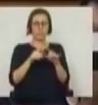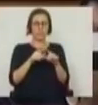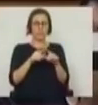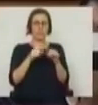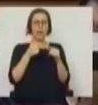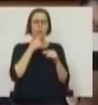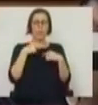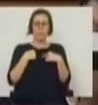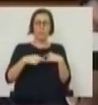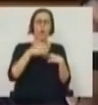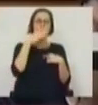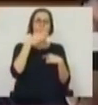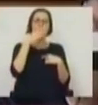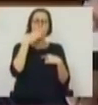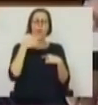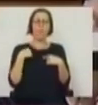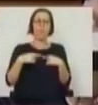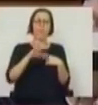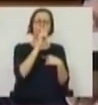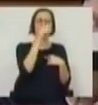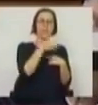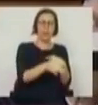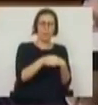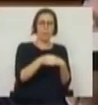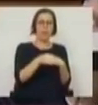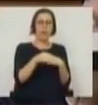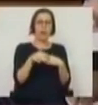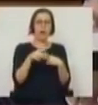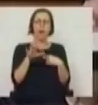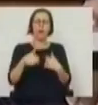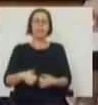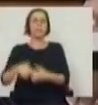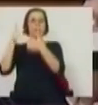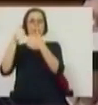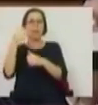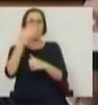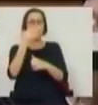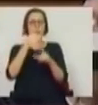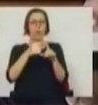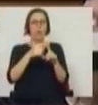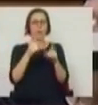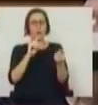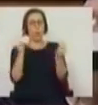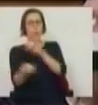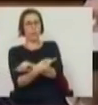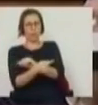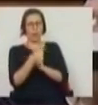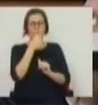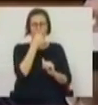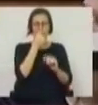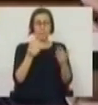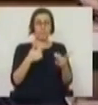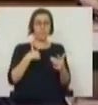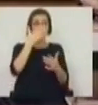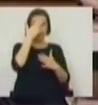pendulares feitas na CP para a área metropolitana do Porto e vice-versa. Ora, no